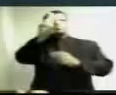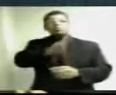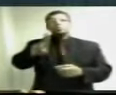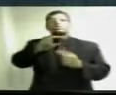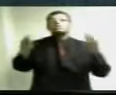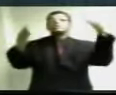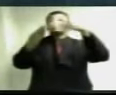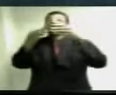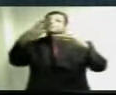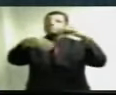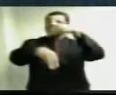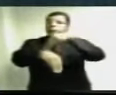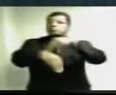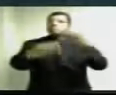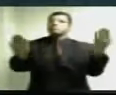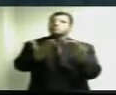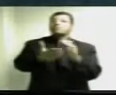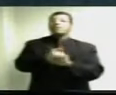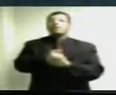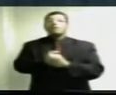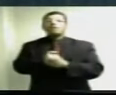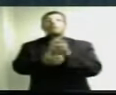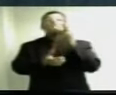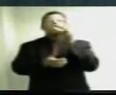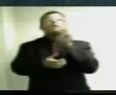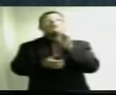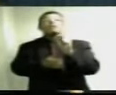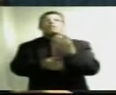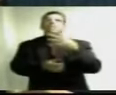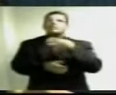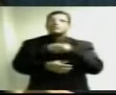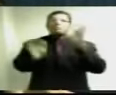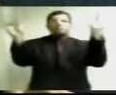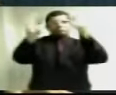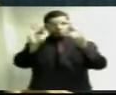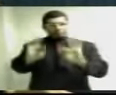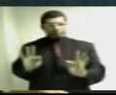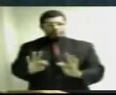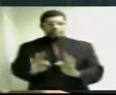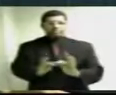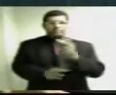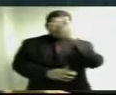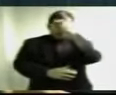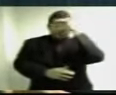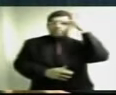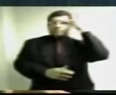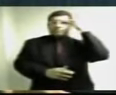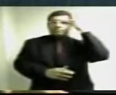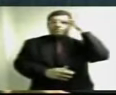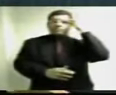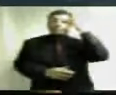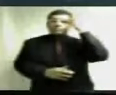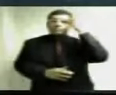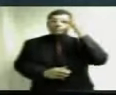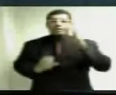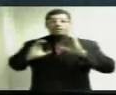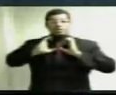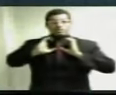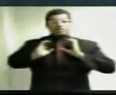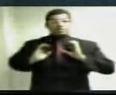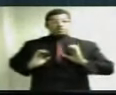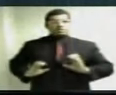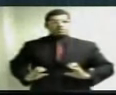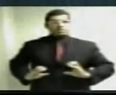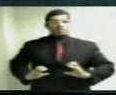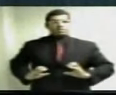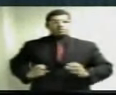esses últimos 3 minutos que me restam, dizer da minha alegria cidadã de perceber a